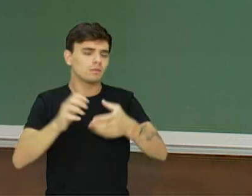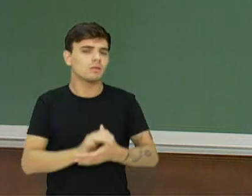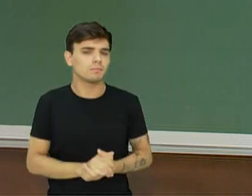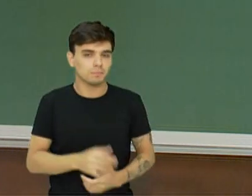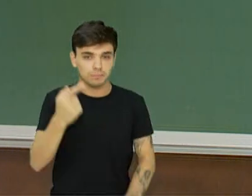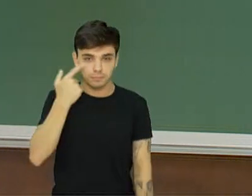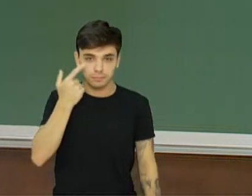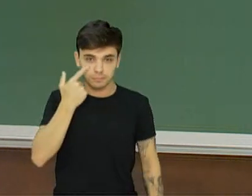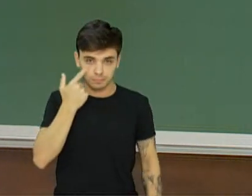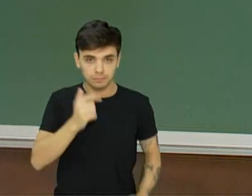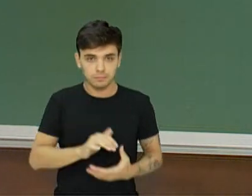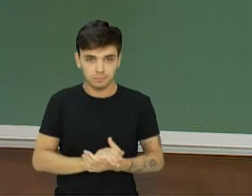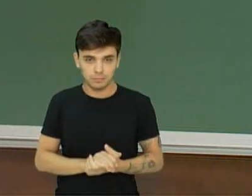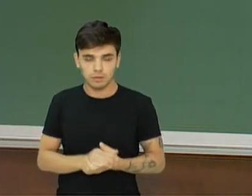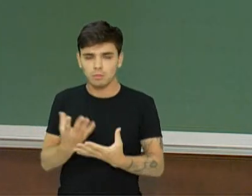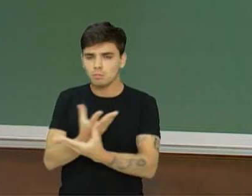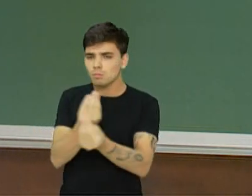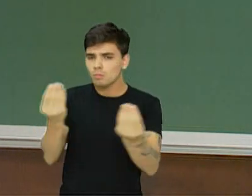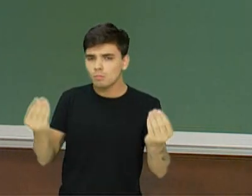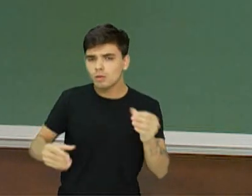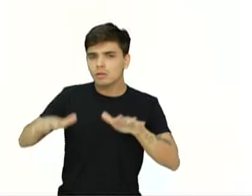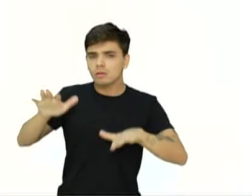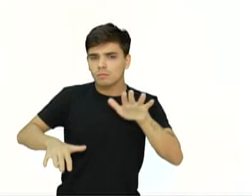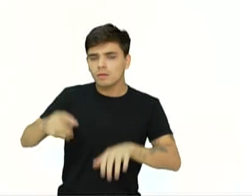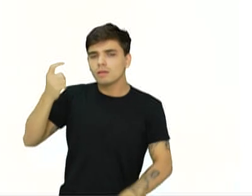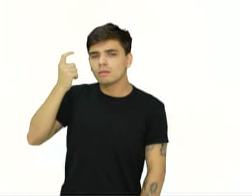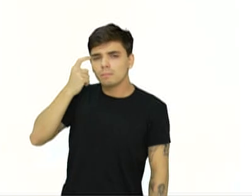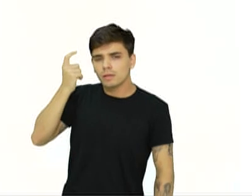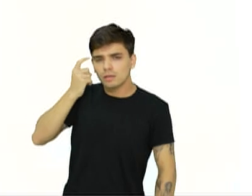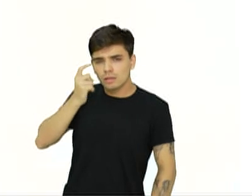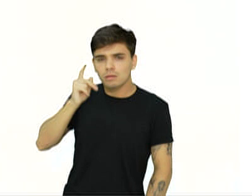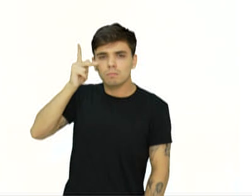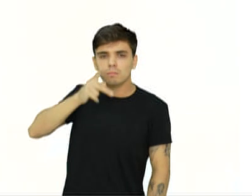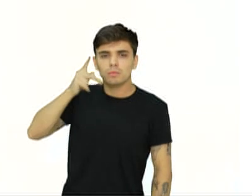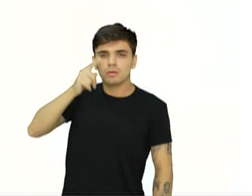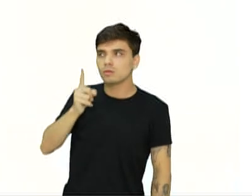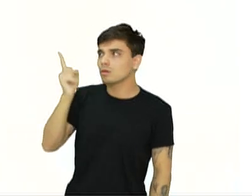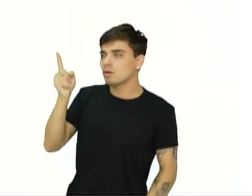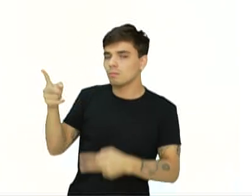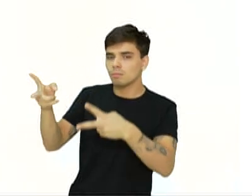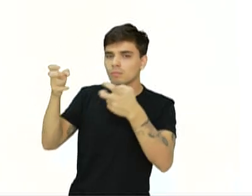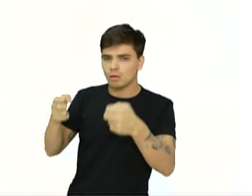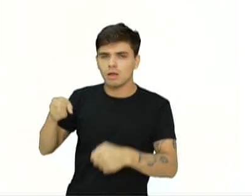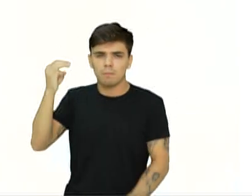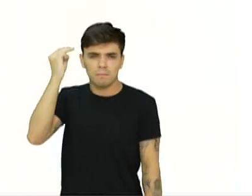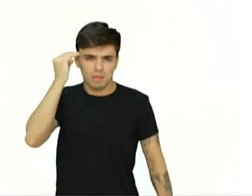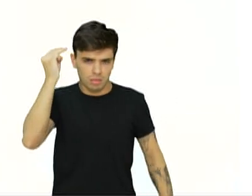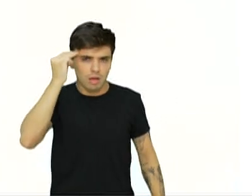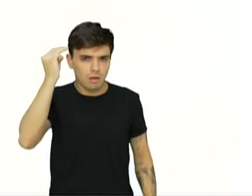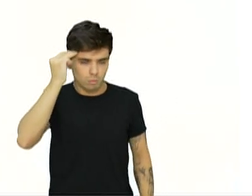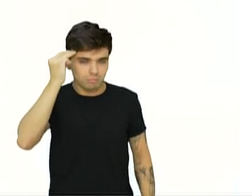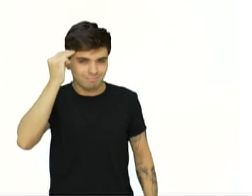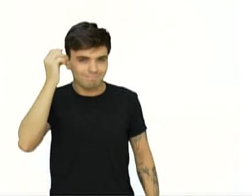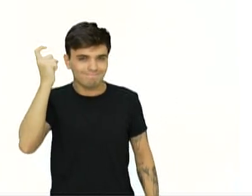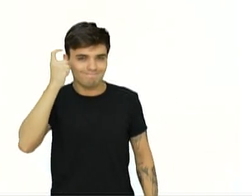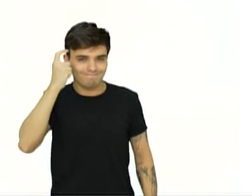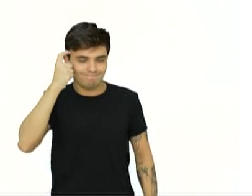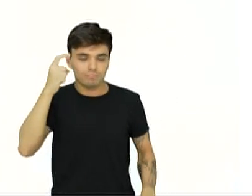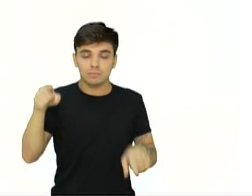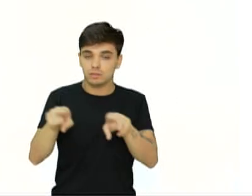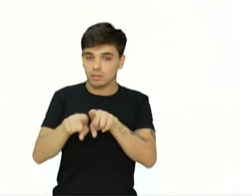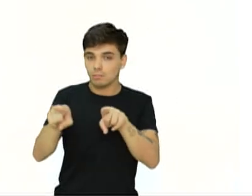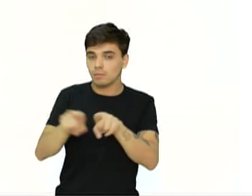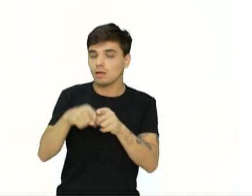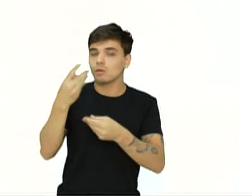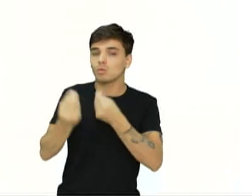observar? Vejam, muitas vezes a gente pensa a política, isso aqui é uma percepção mais madura do que a política, tá? Como